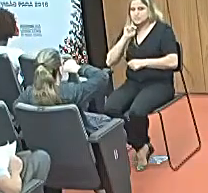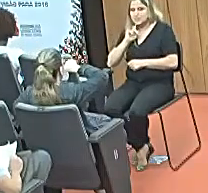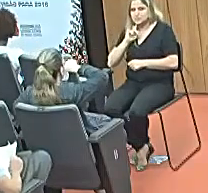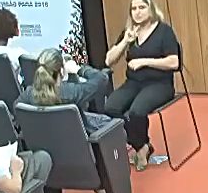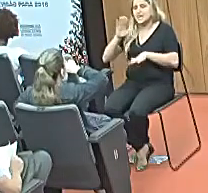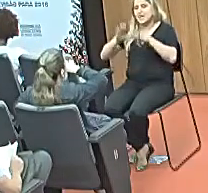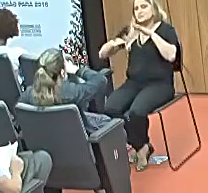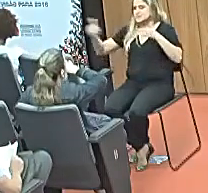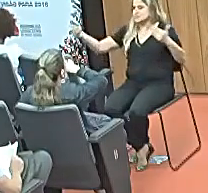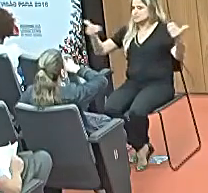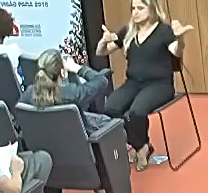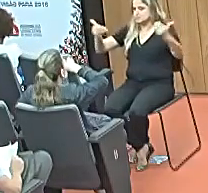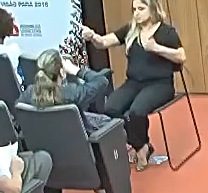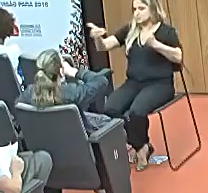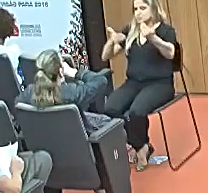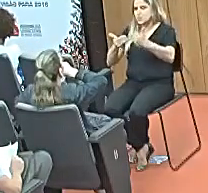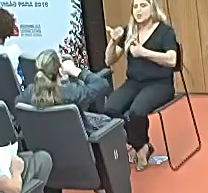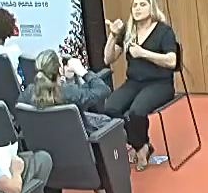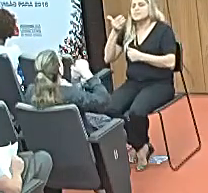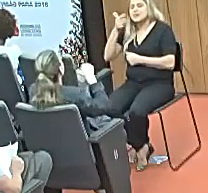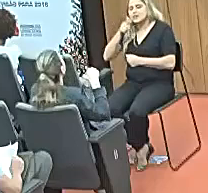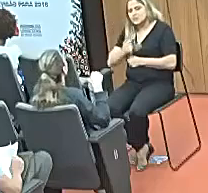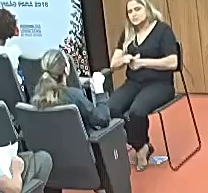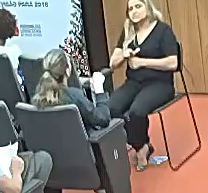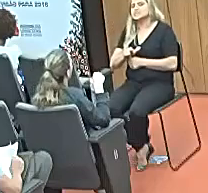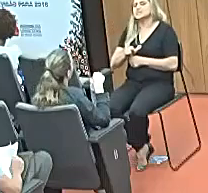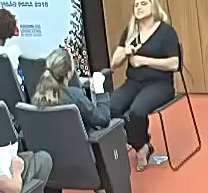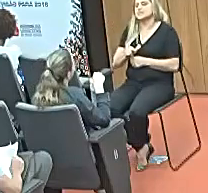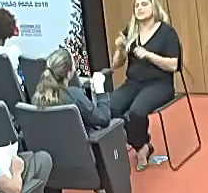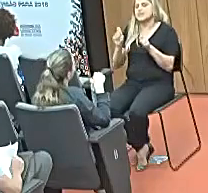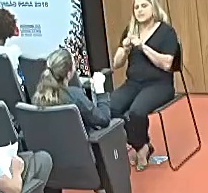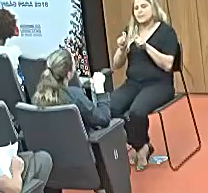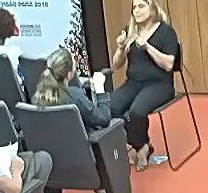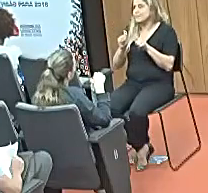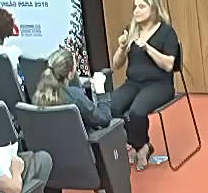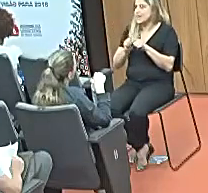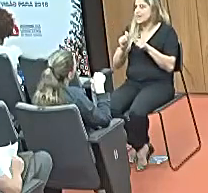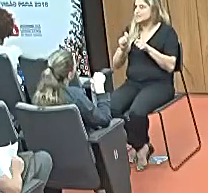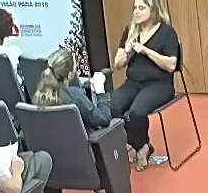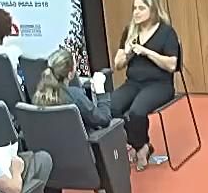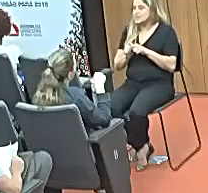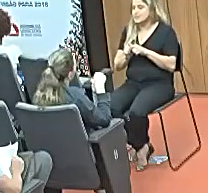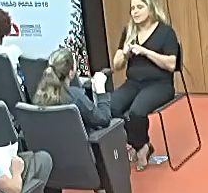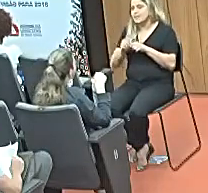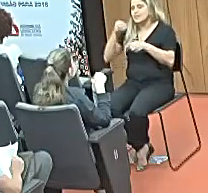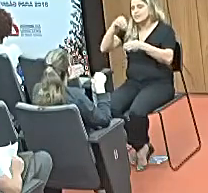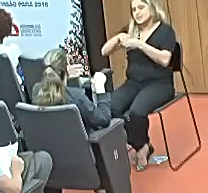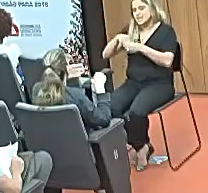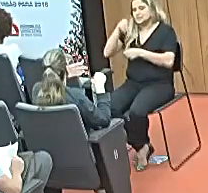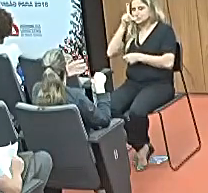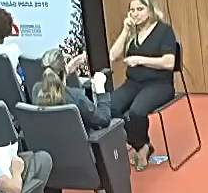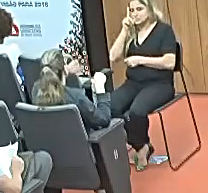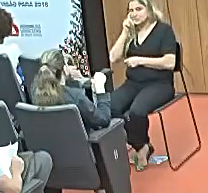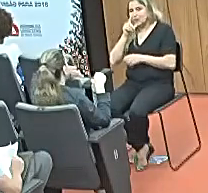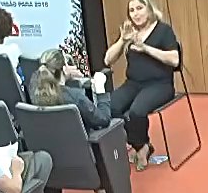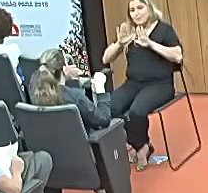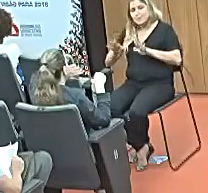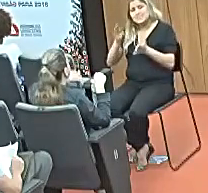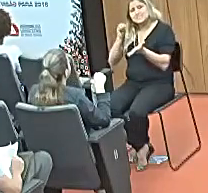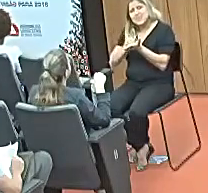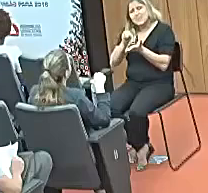para ter os seus tratamentos e o atual estrutura e um aparato tecnológico não é o suficiente